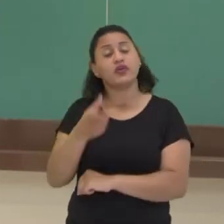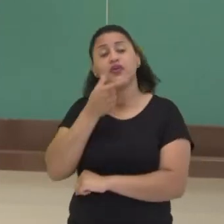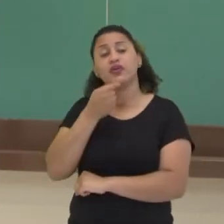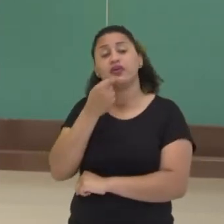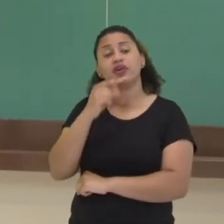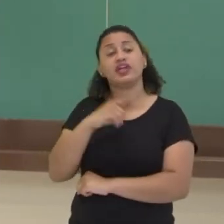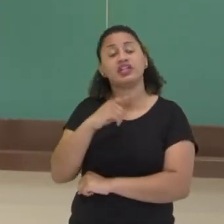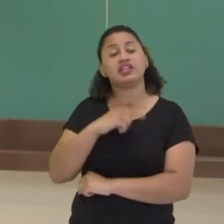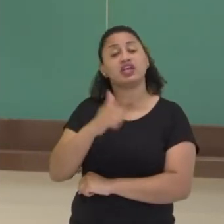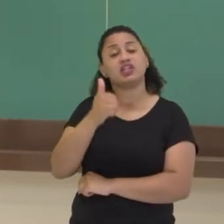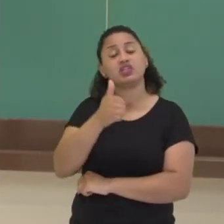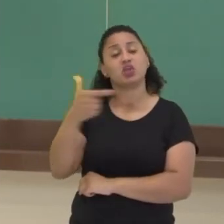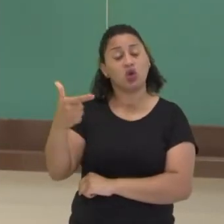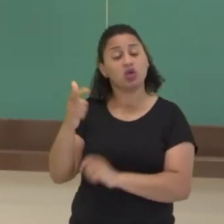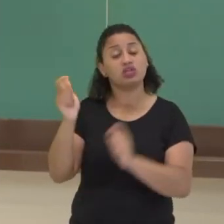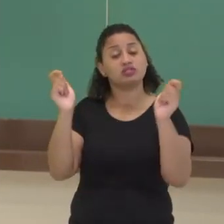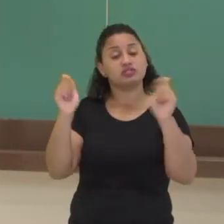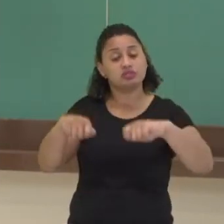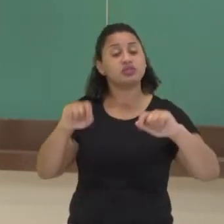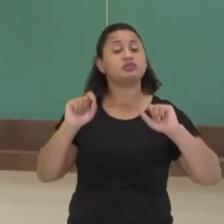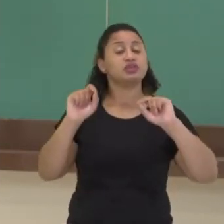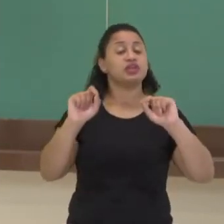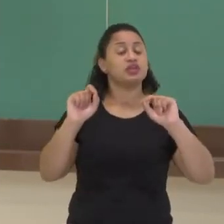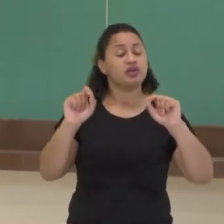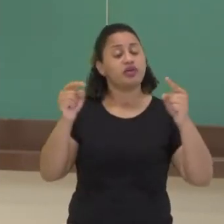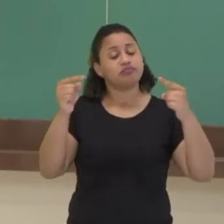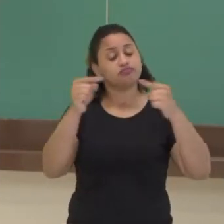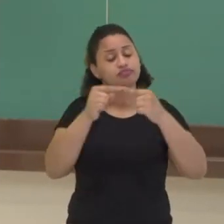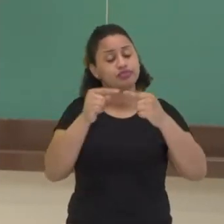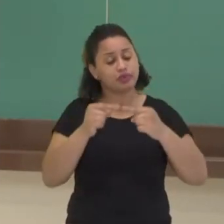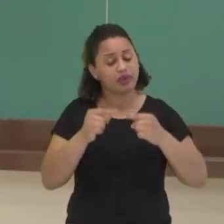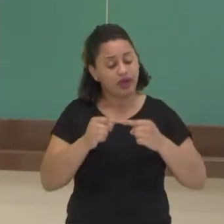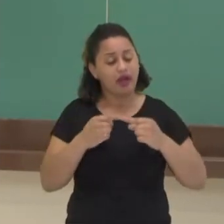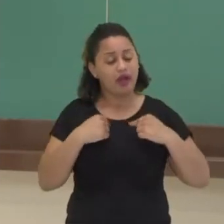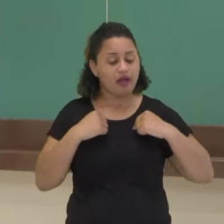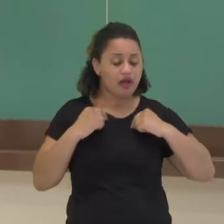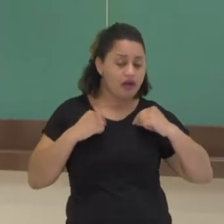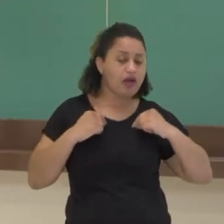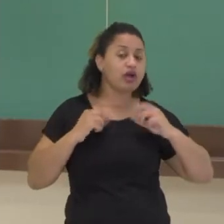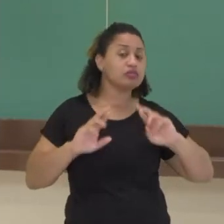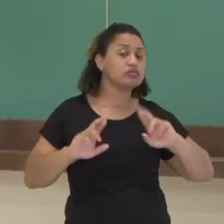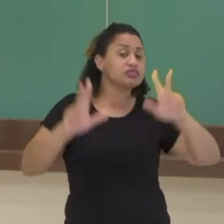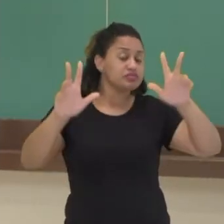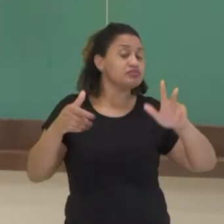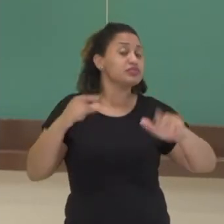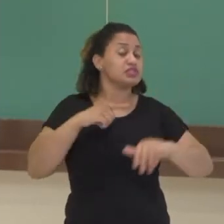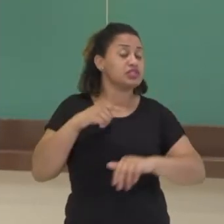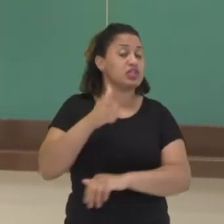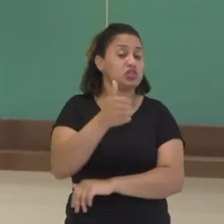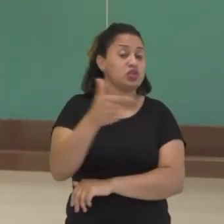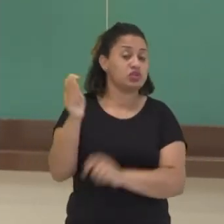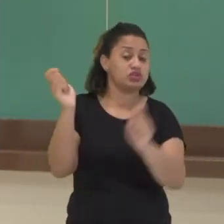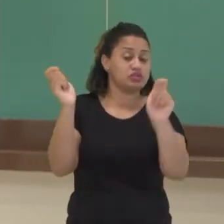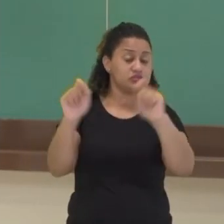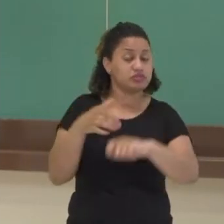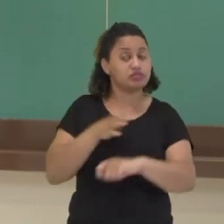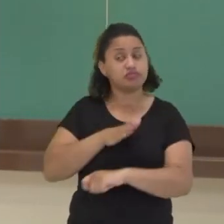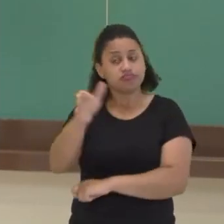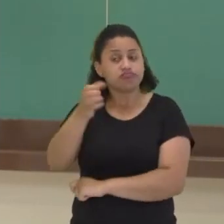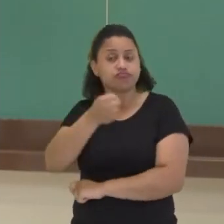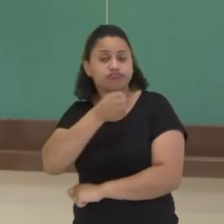ter 12 possibilidades diferentes de se vestir para ir nessa entrevista de